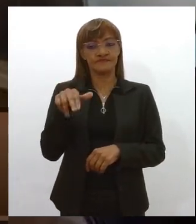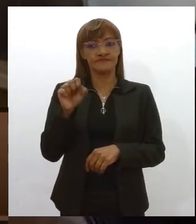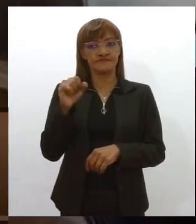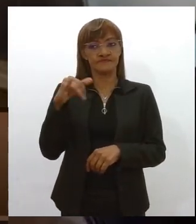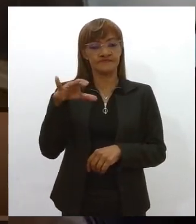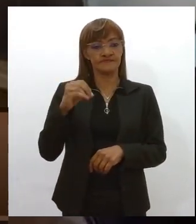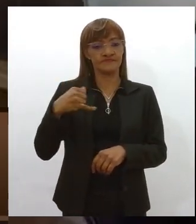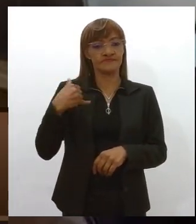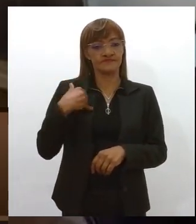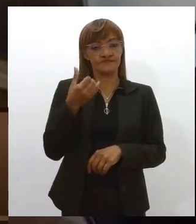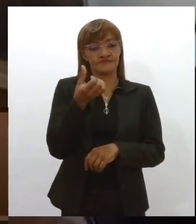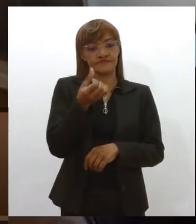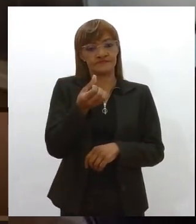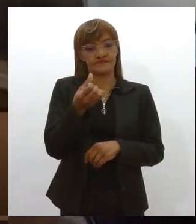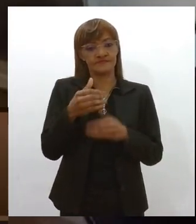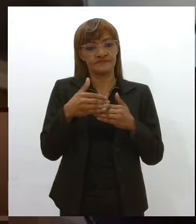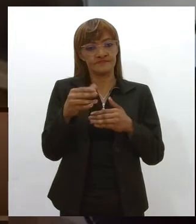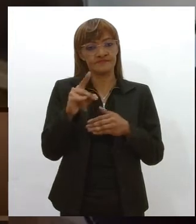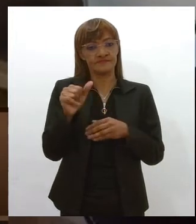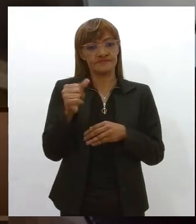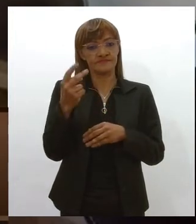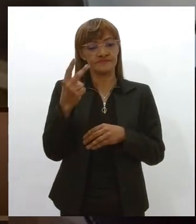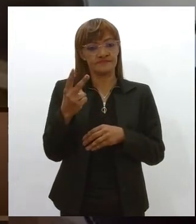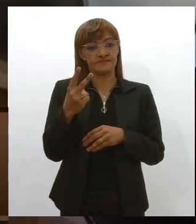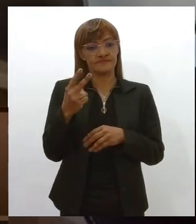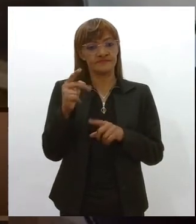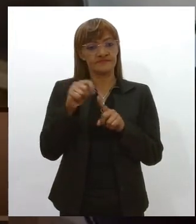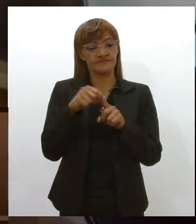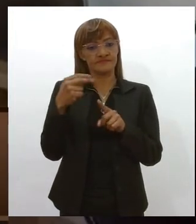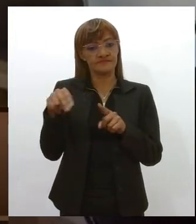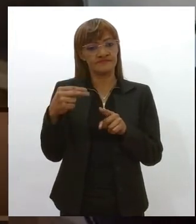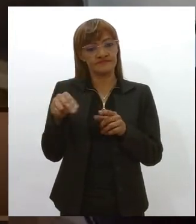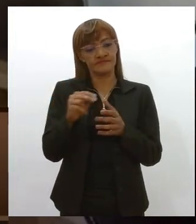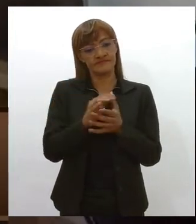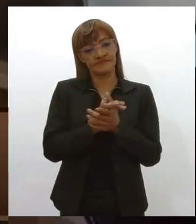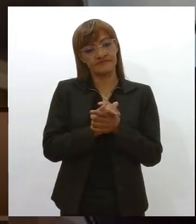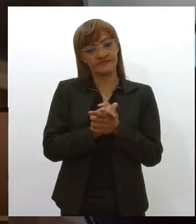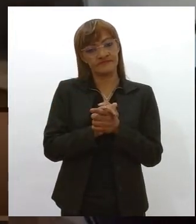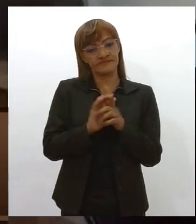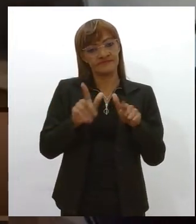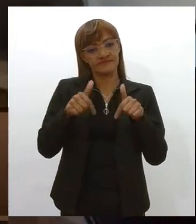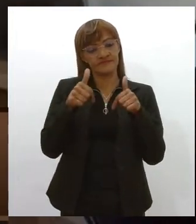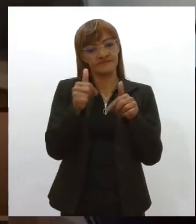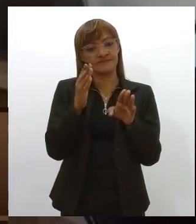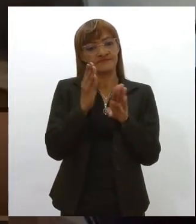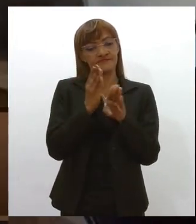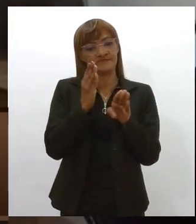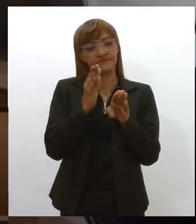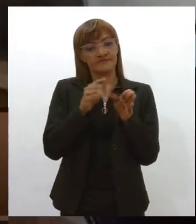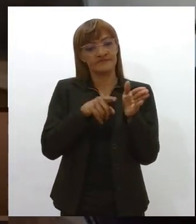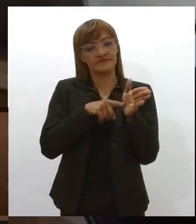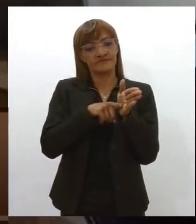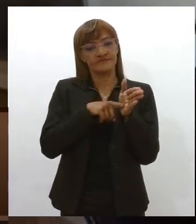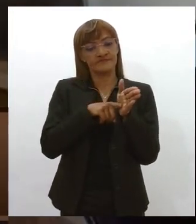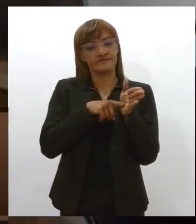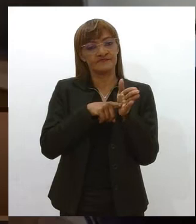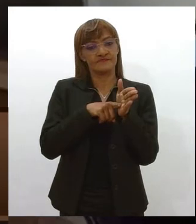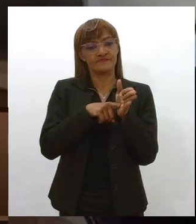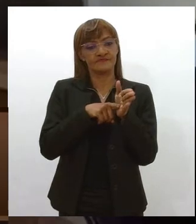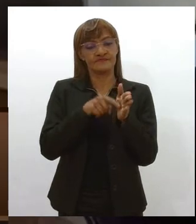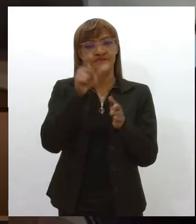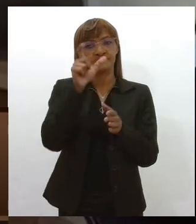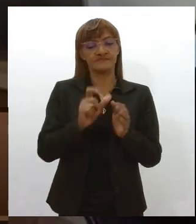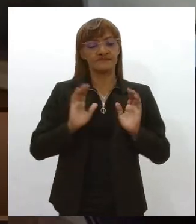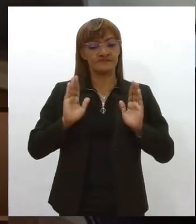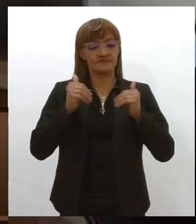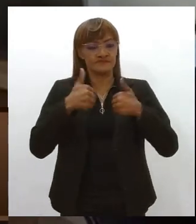2 de novembro, e tem 2 anos que a gente está aí nessa caminhada para descobrir um diagnóstico dele, para saber se ele é autista, para saber